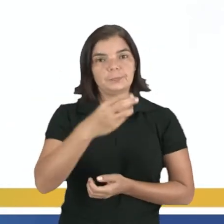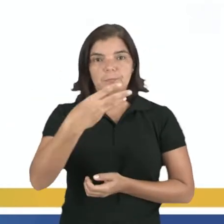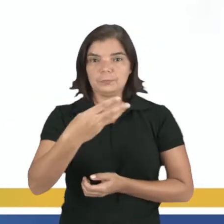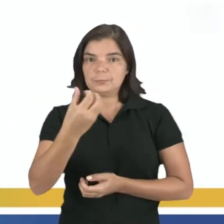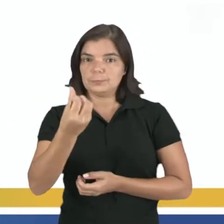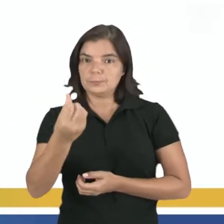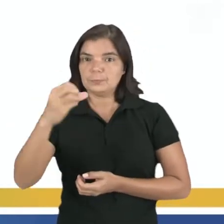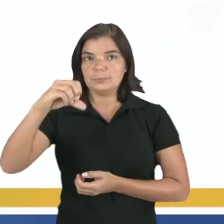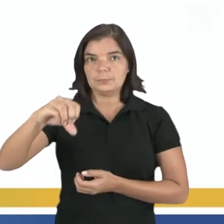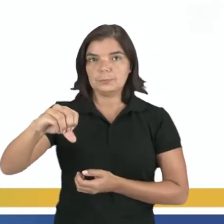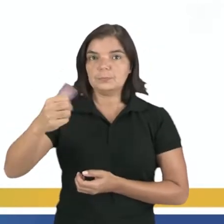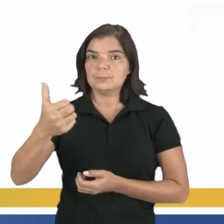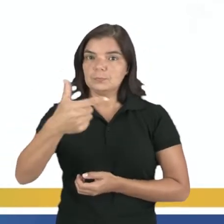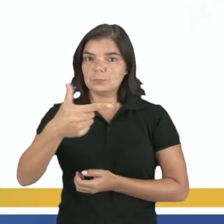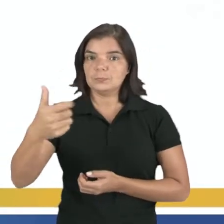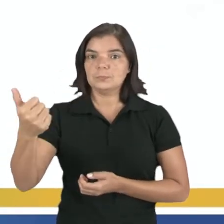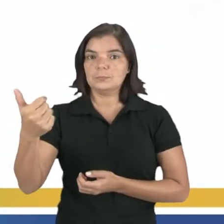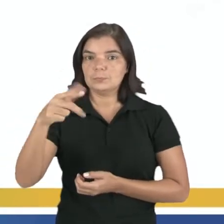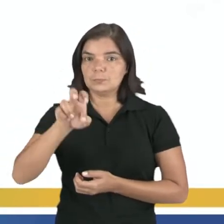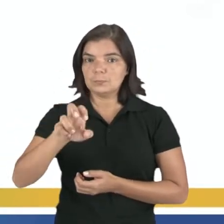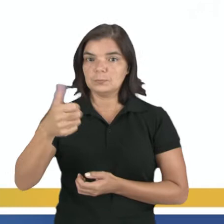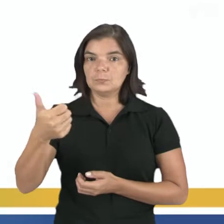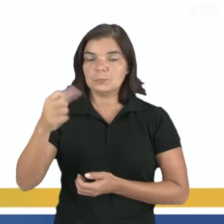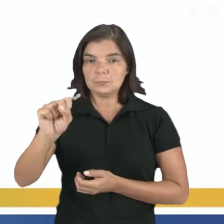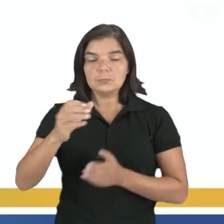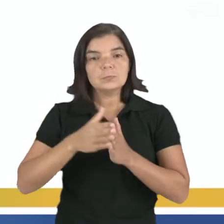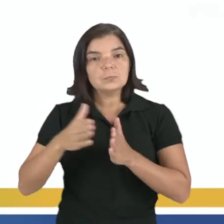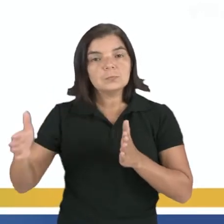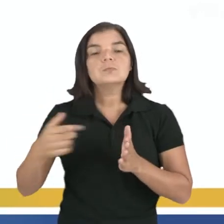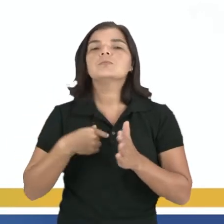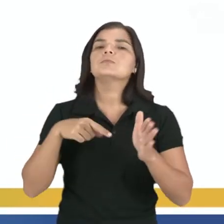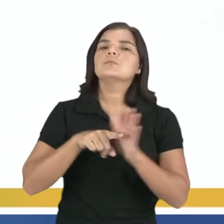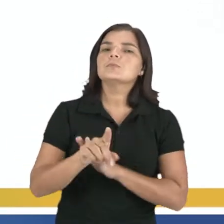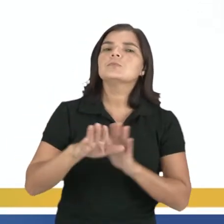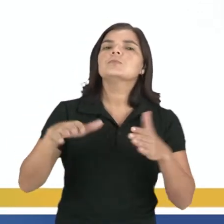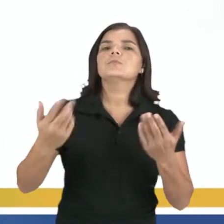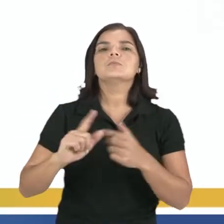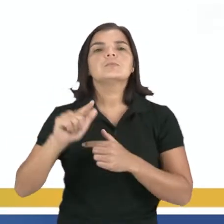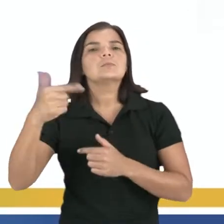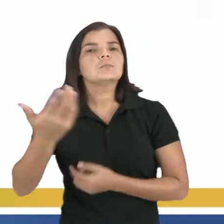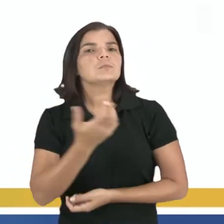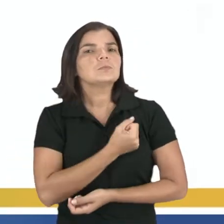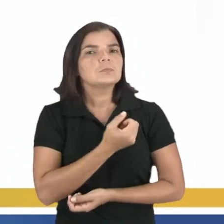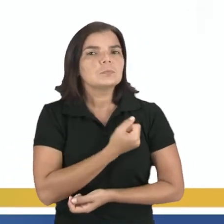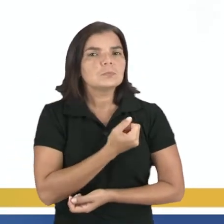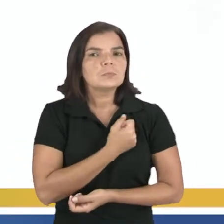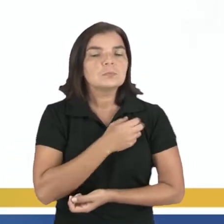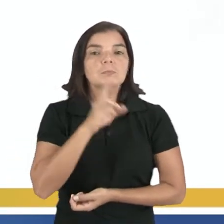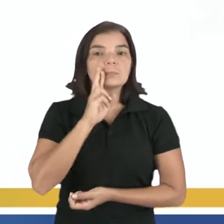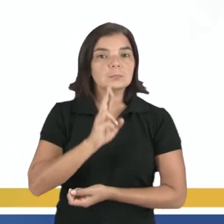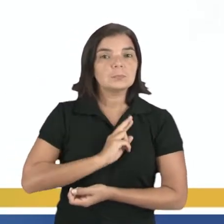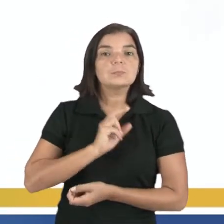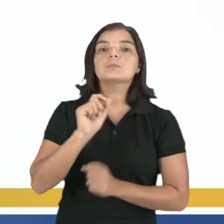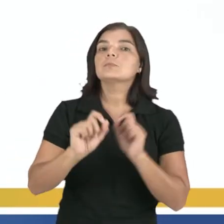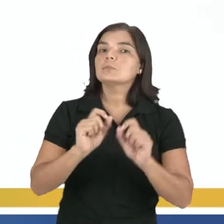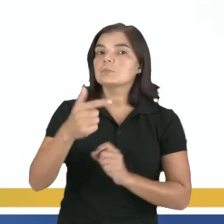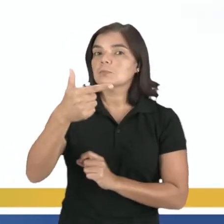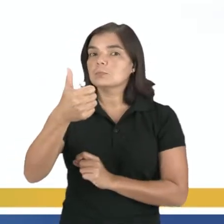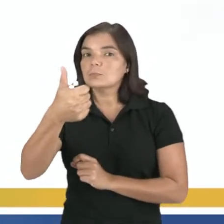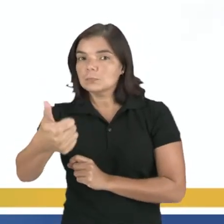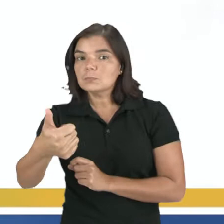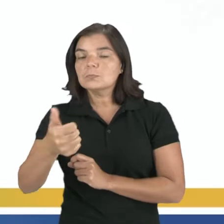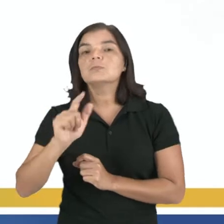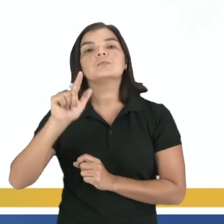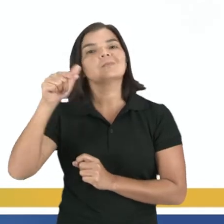3, 6, 9, 12, 15, 18. E se eu lhe perguntasse qual é o próximo termo, você naturalmente responderia 21. É